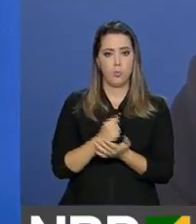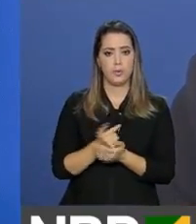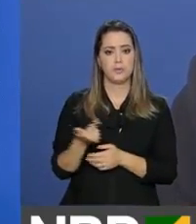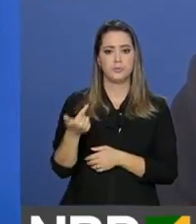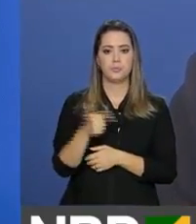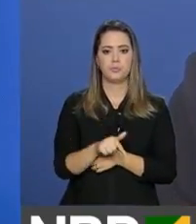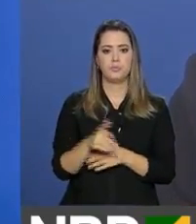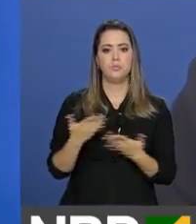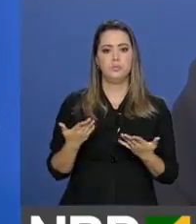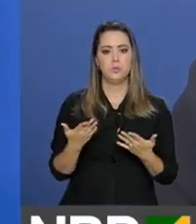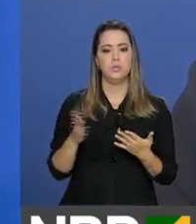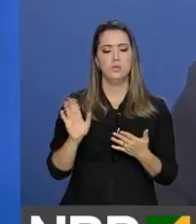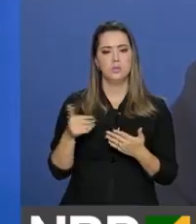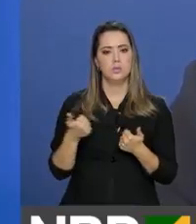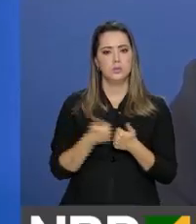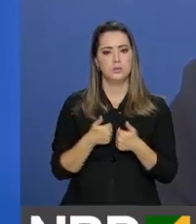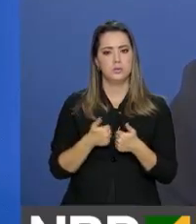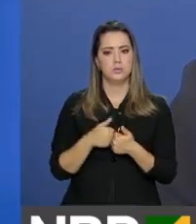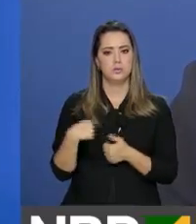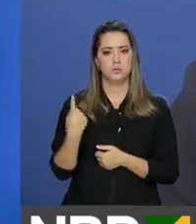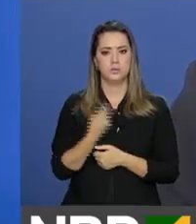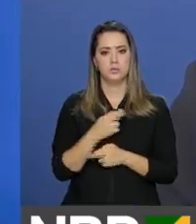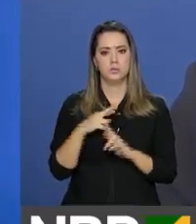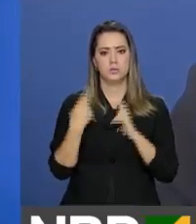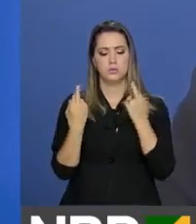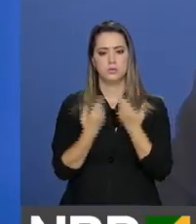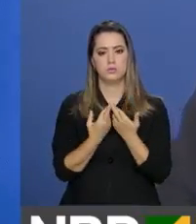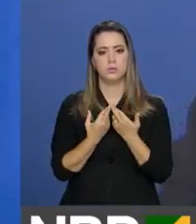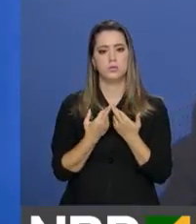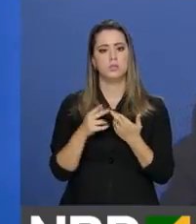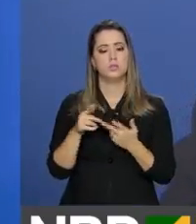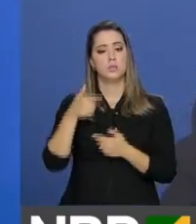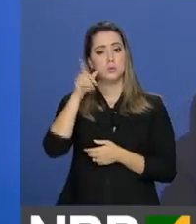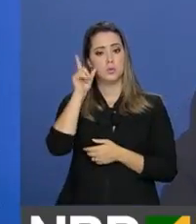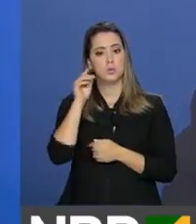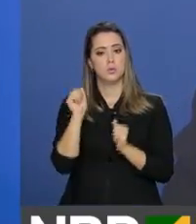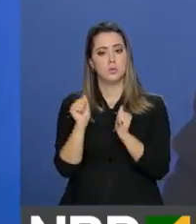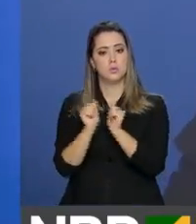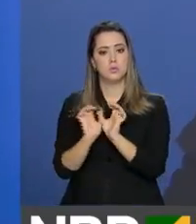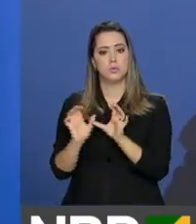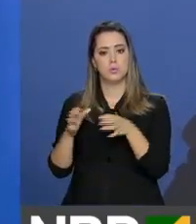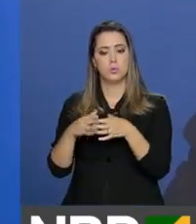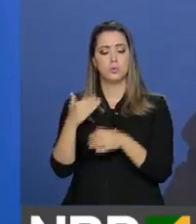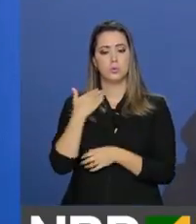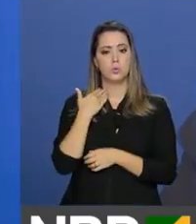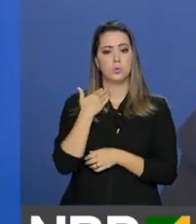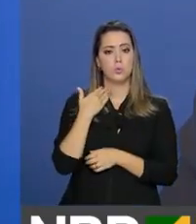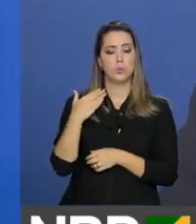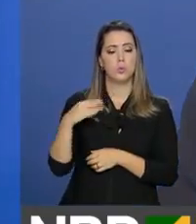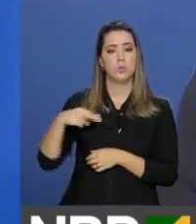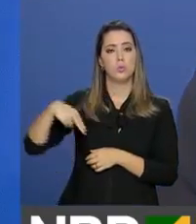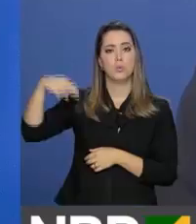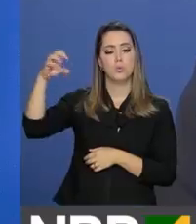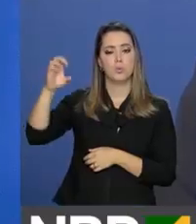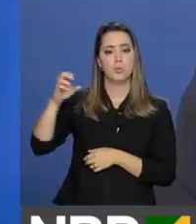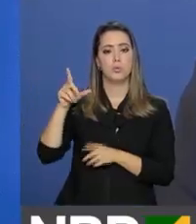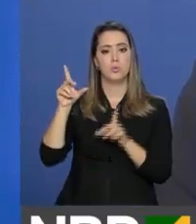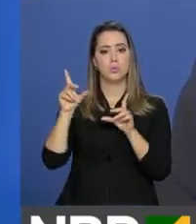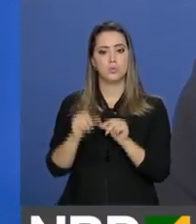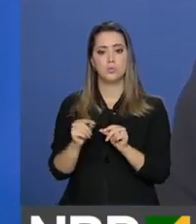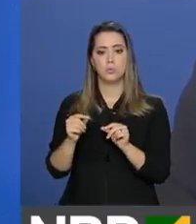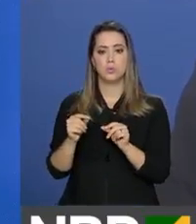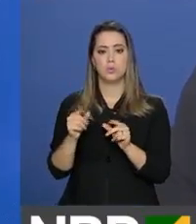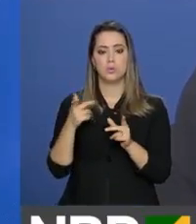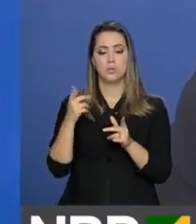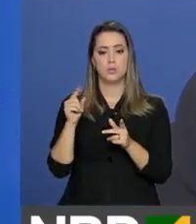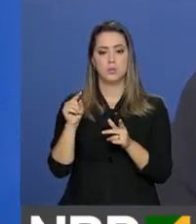recentemente, não é? Nós nos reunimos, ainda ontem, não é, Júlio César, com a bancada do Nordeste, e autorizamos a queda de vetos